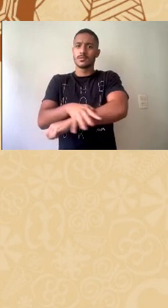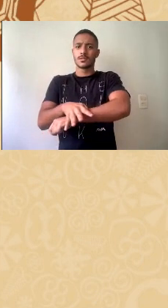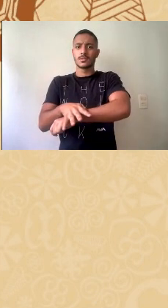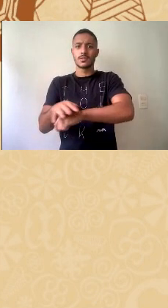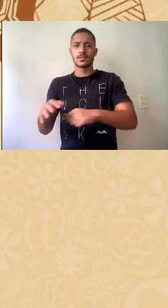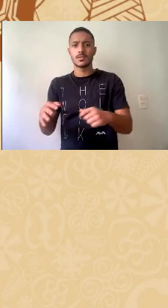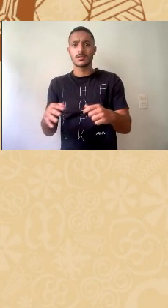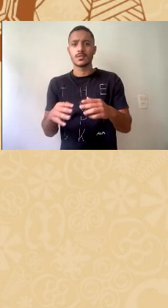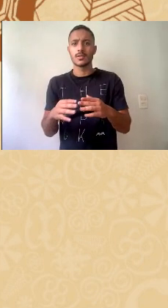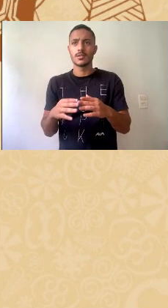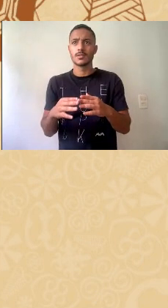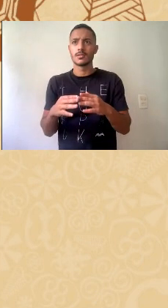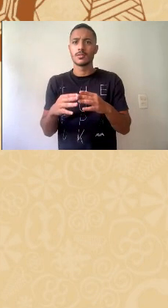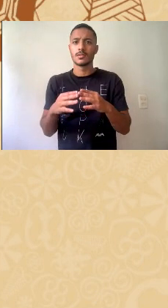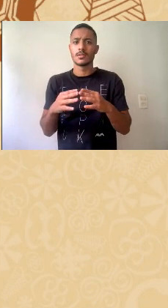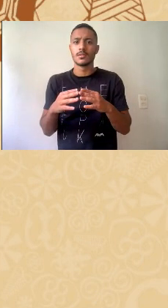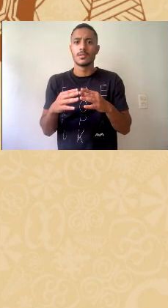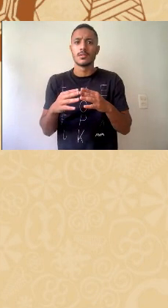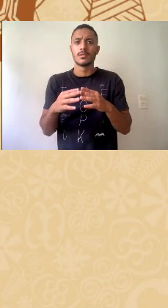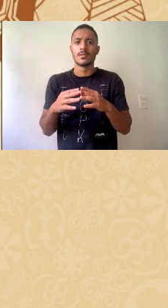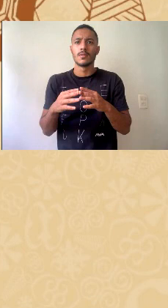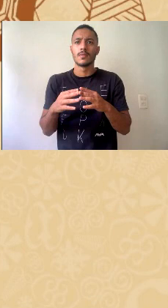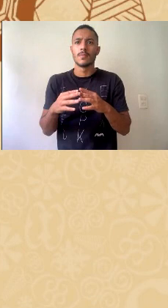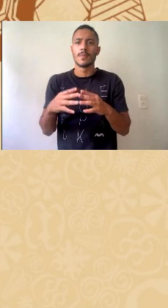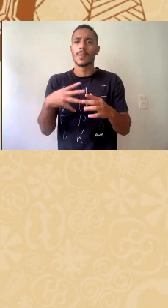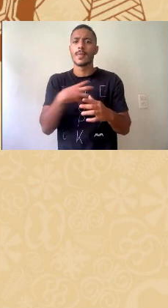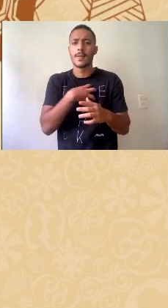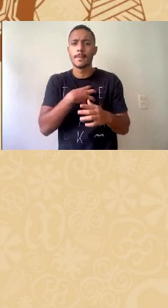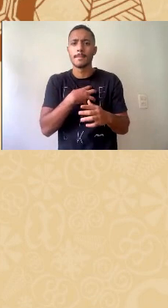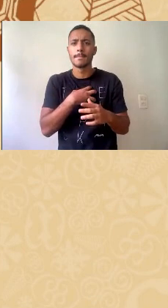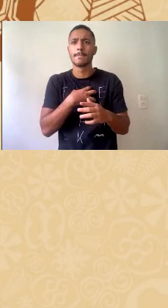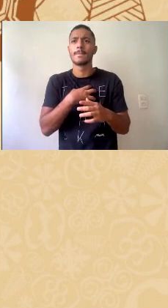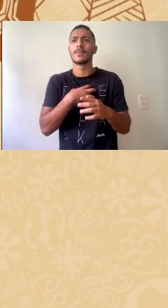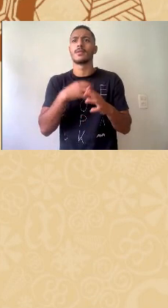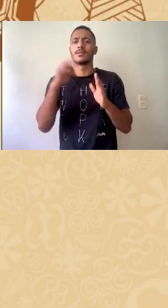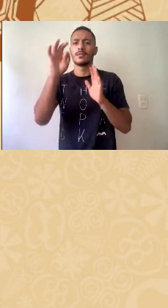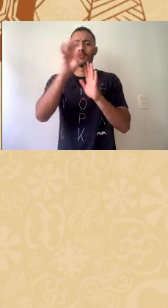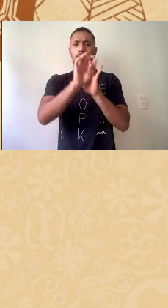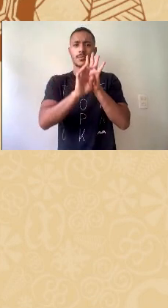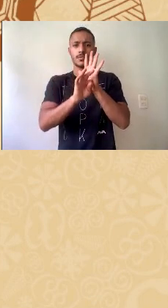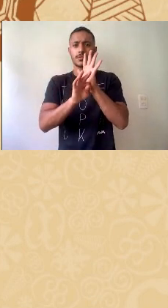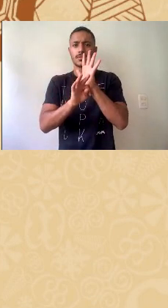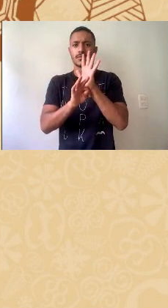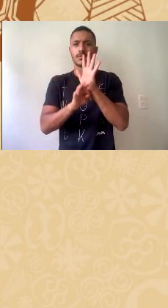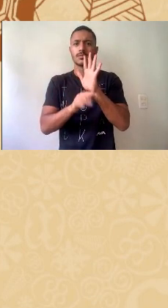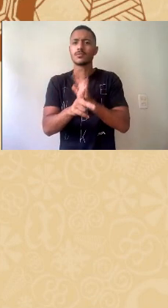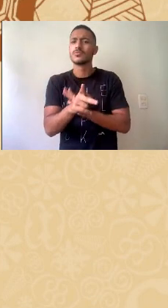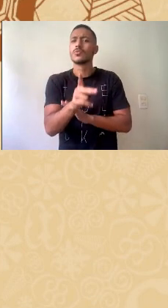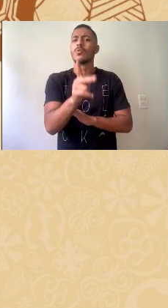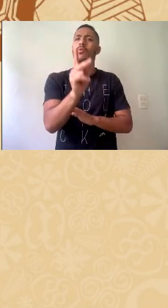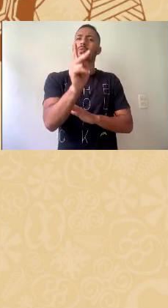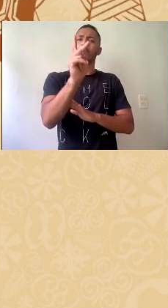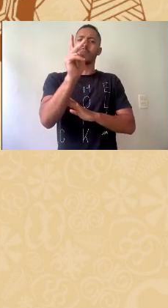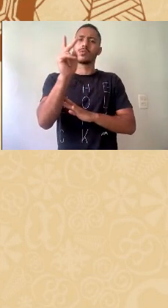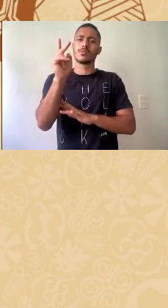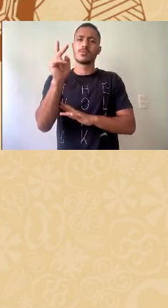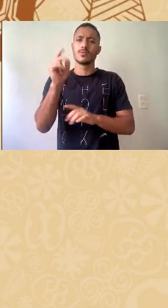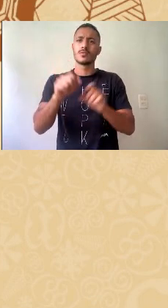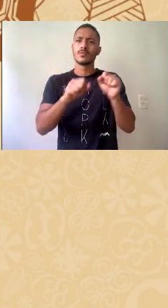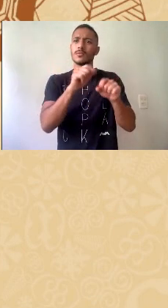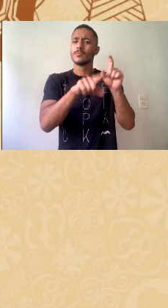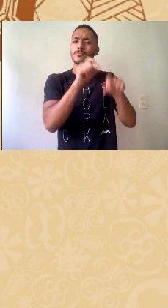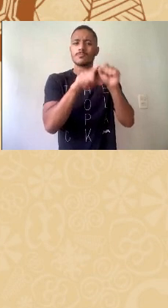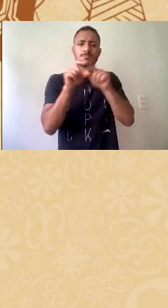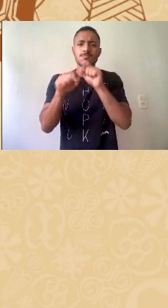Uma construção narrativa da continuidade do genocídio, seja subjetivo ou objetivo